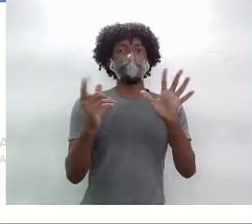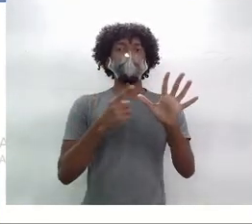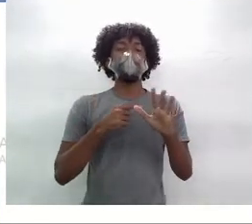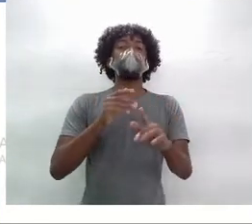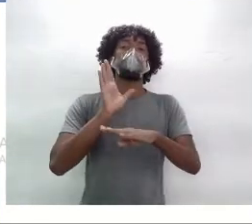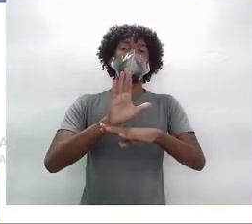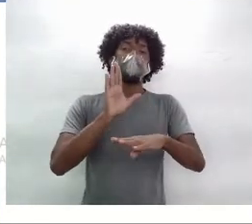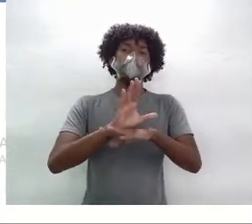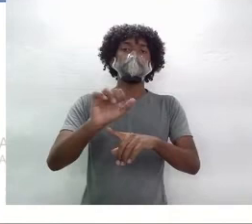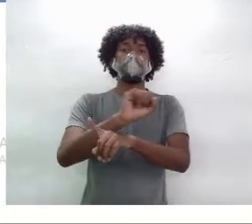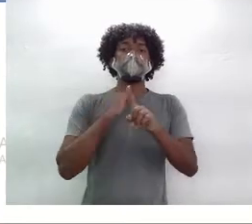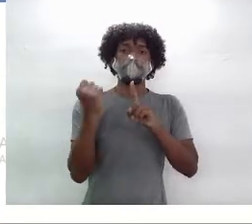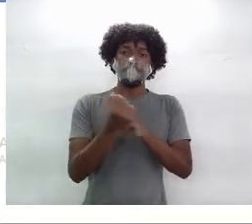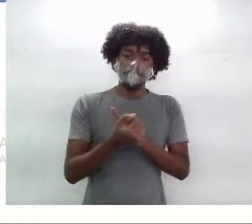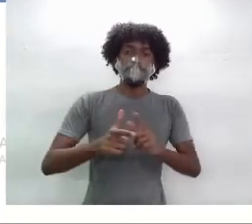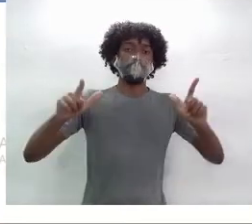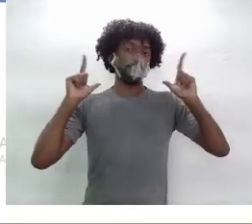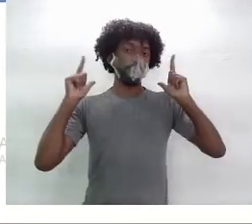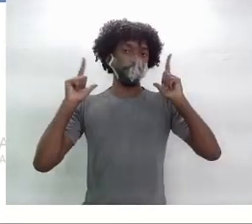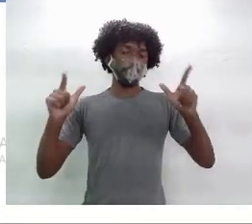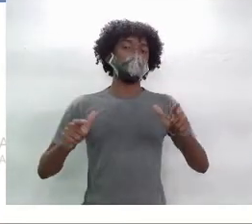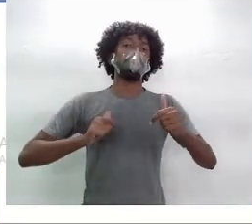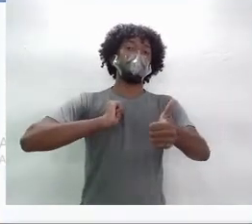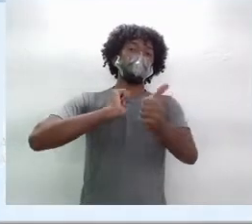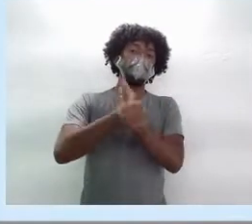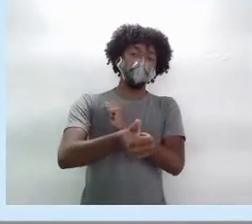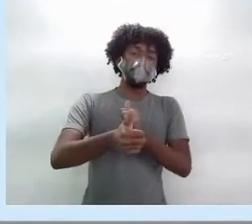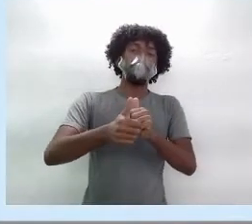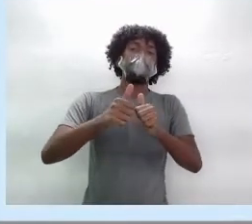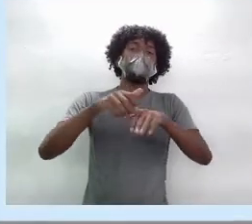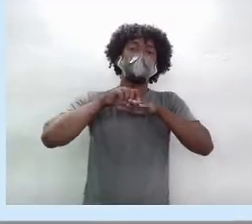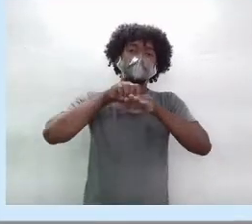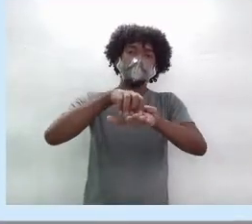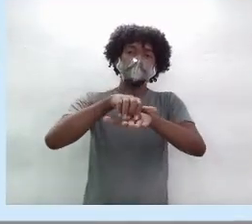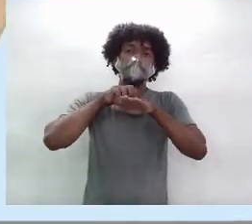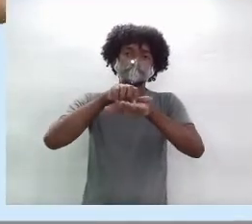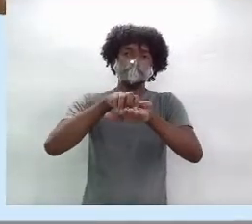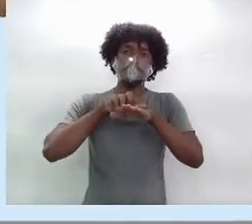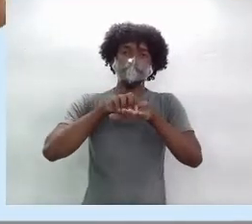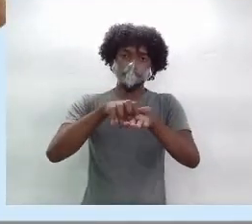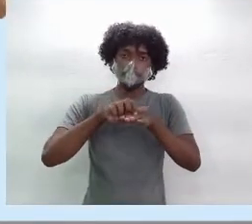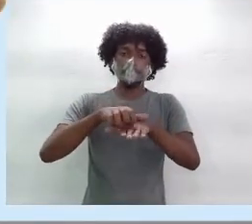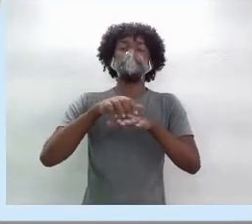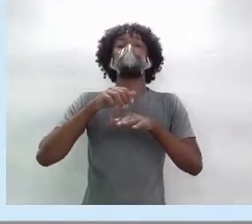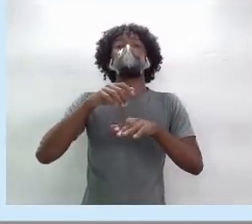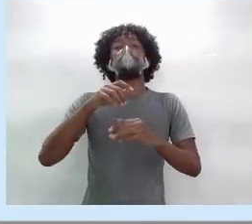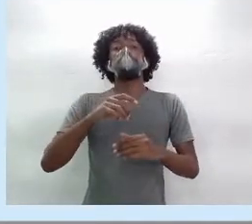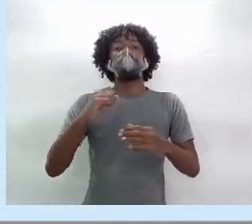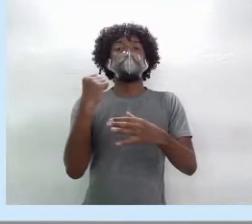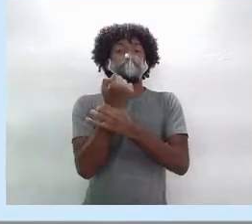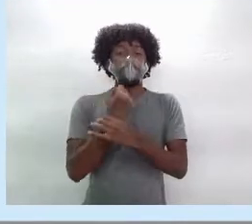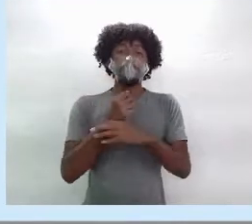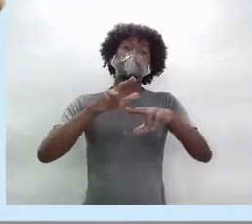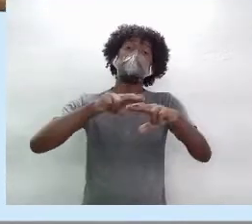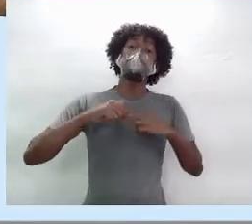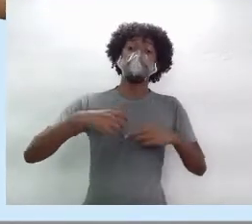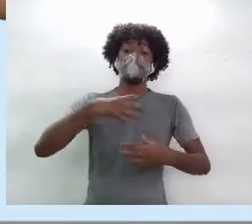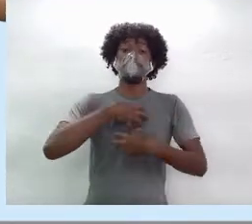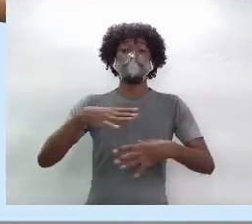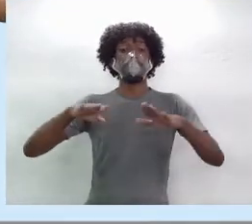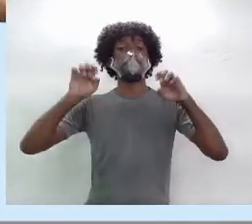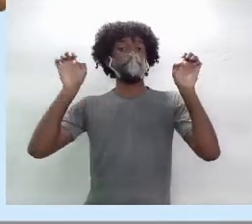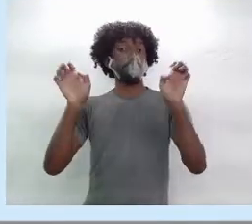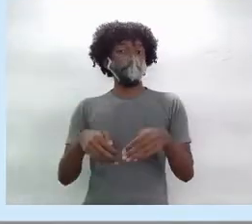lazer, transporte e segurança. Todo homem tem direito a isso. A questão do bem-estar. E é